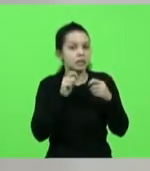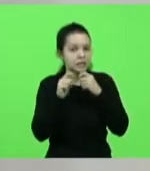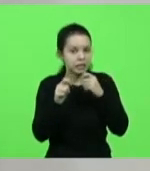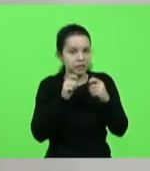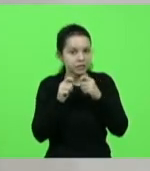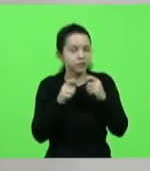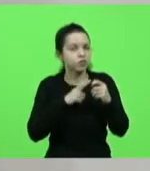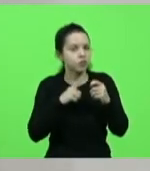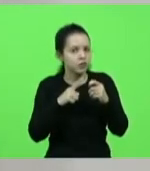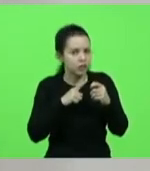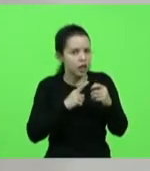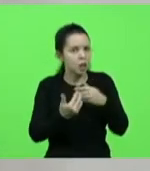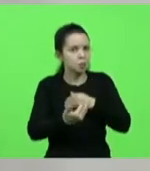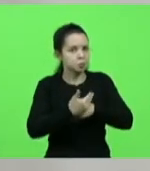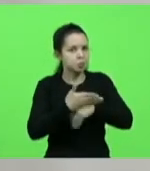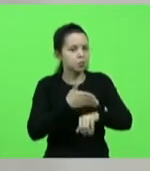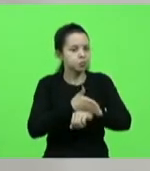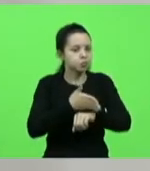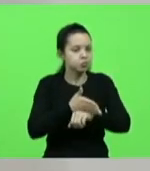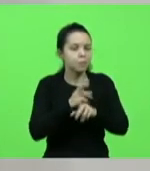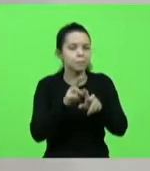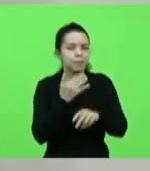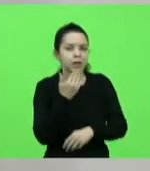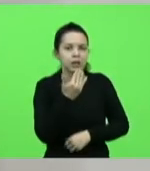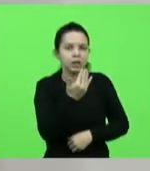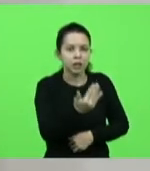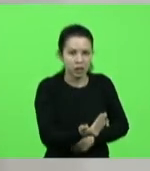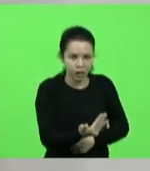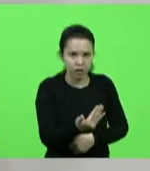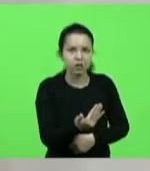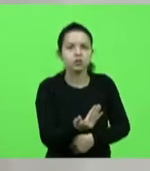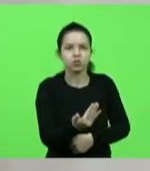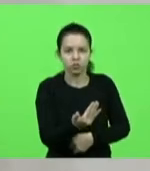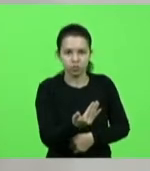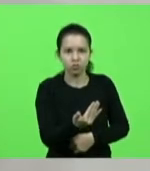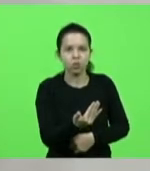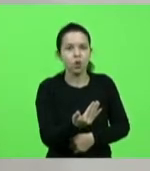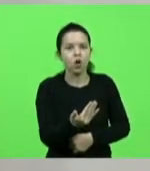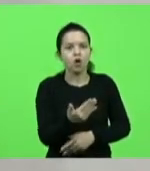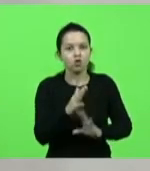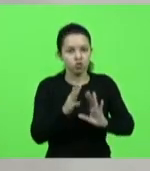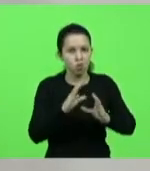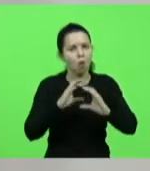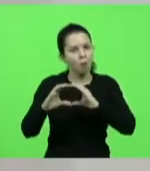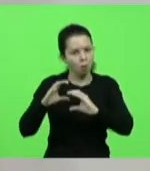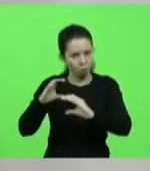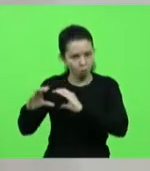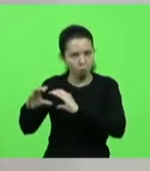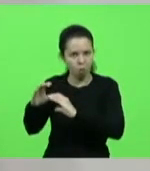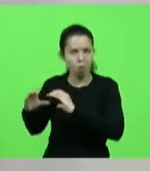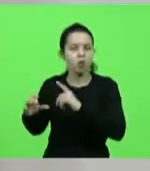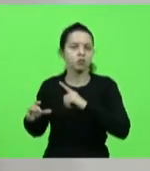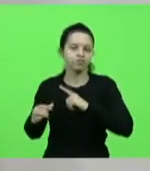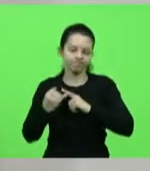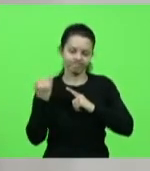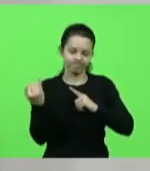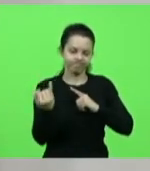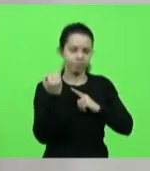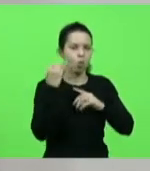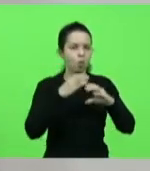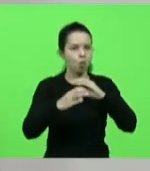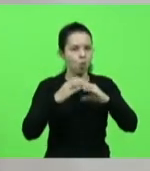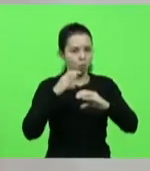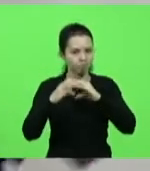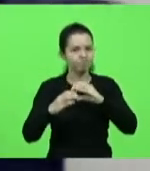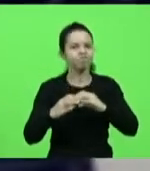pleitos e tem havido diálogo. É importante que haja diálogo. A